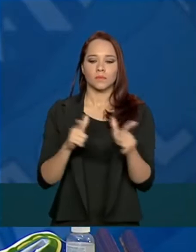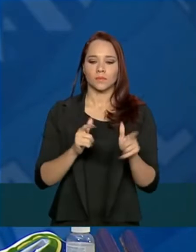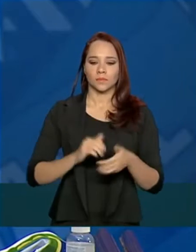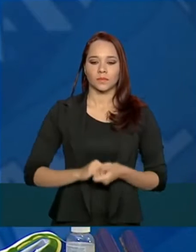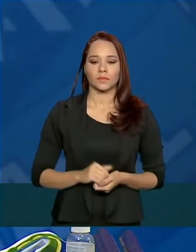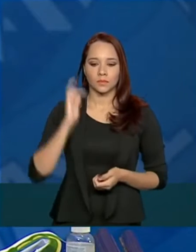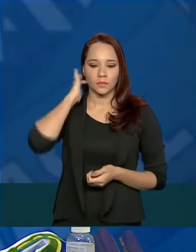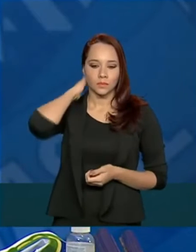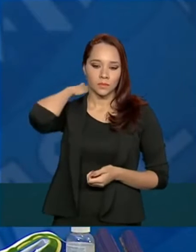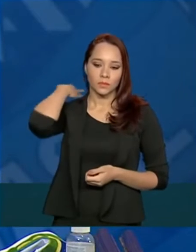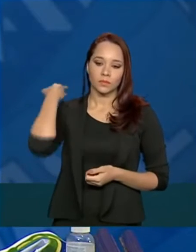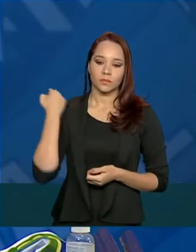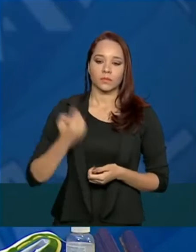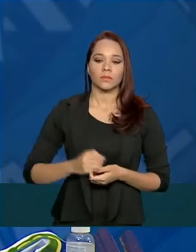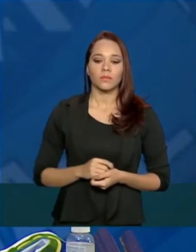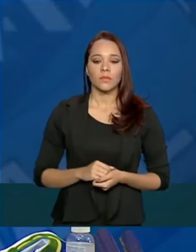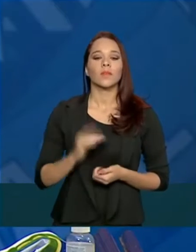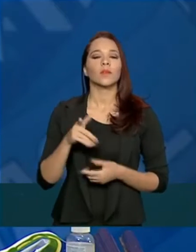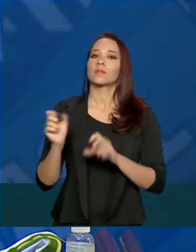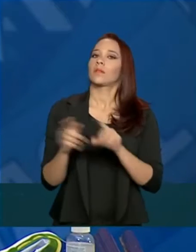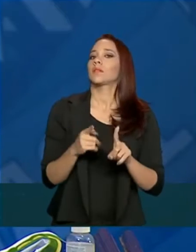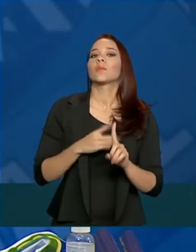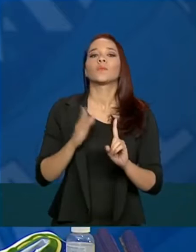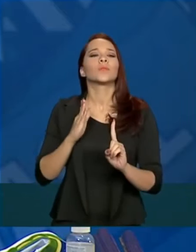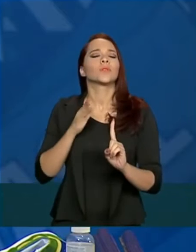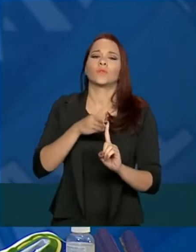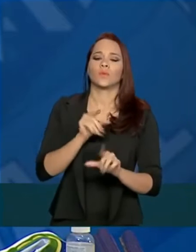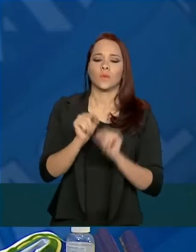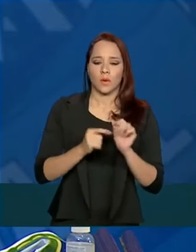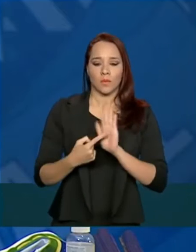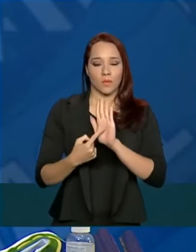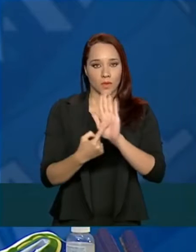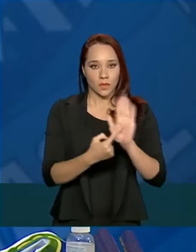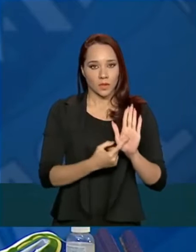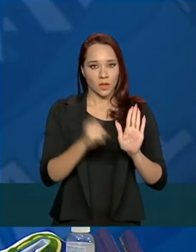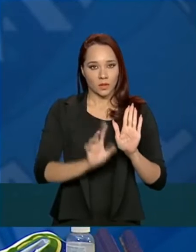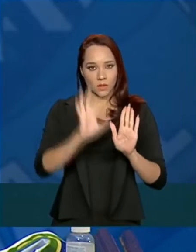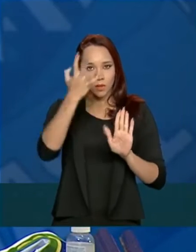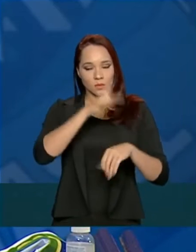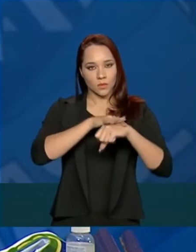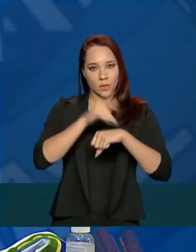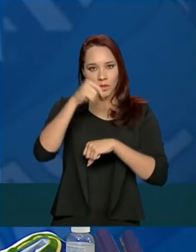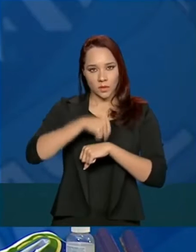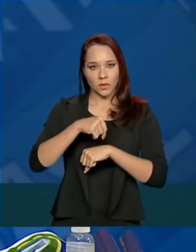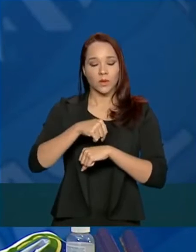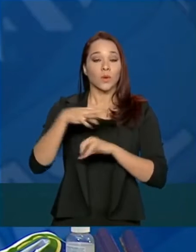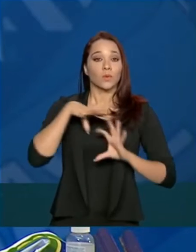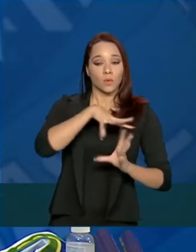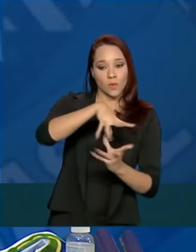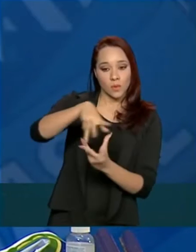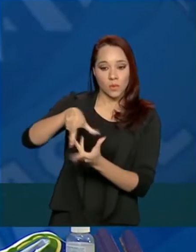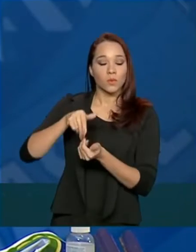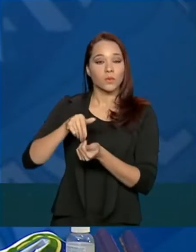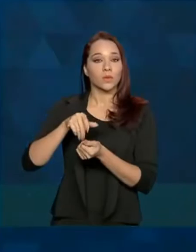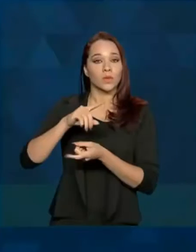Esse slide, ele tem o objetivo fundamental de mostrar a situação epidemiológica da Covid no mundo e depois